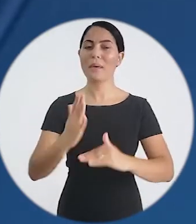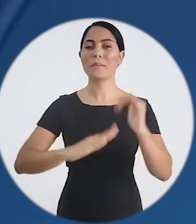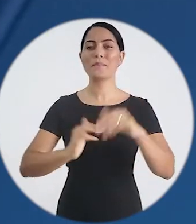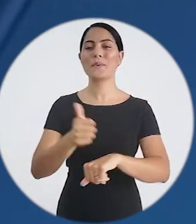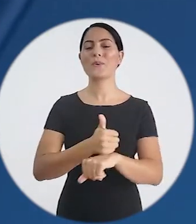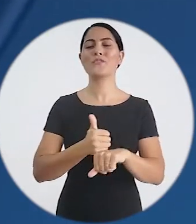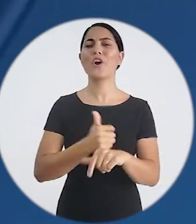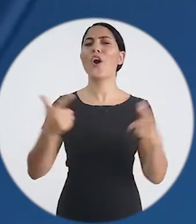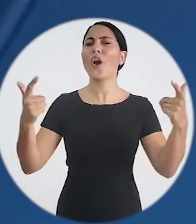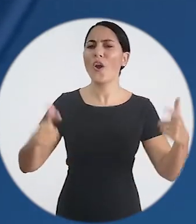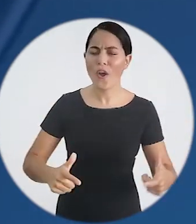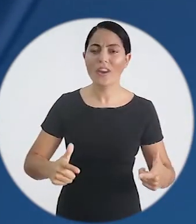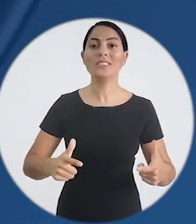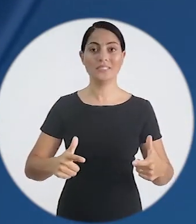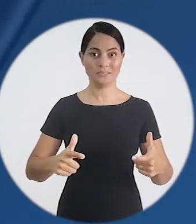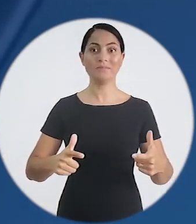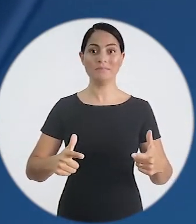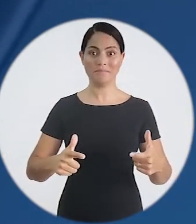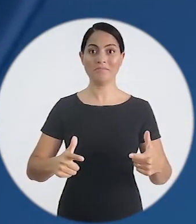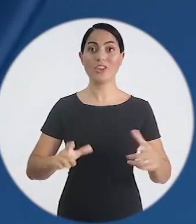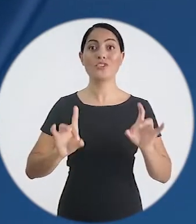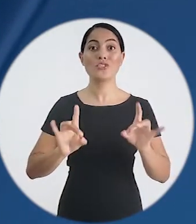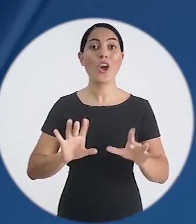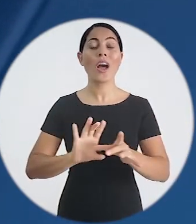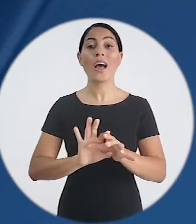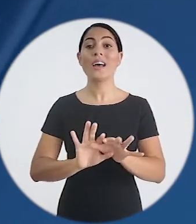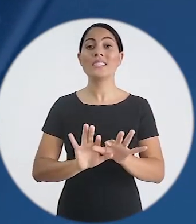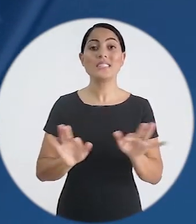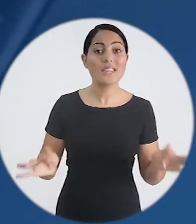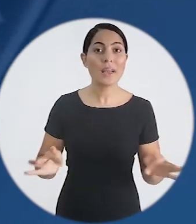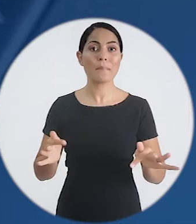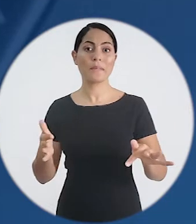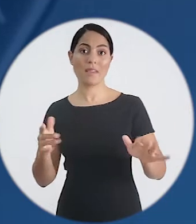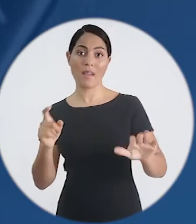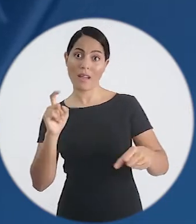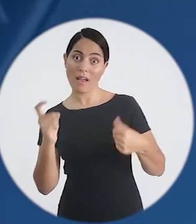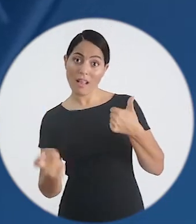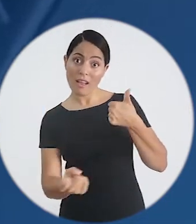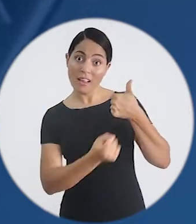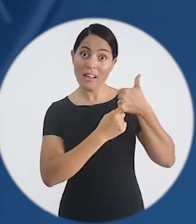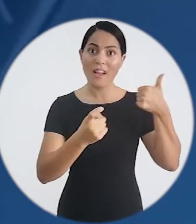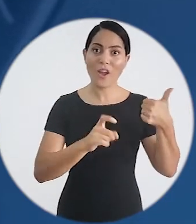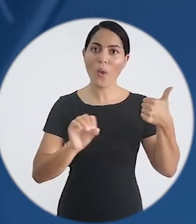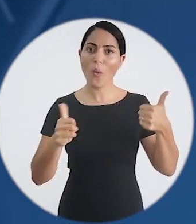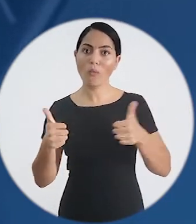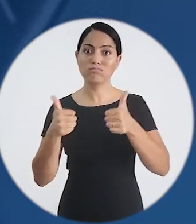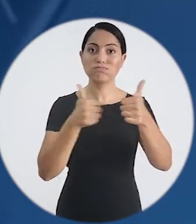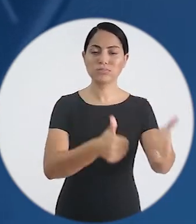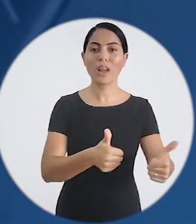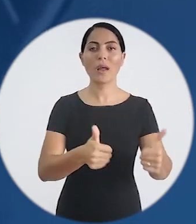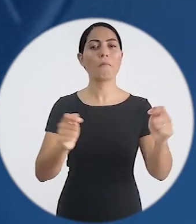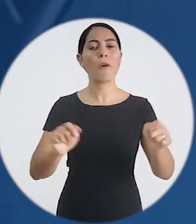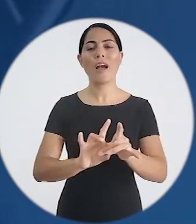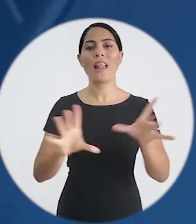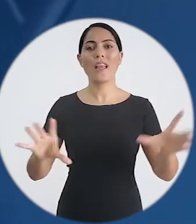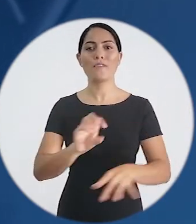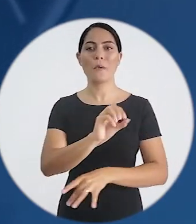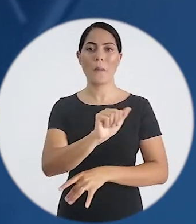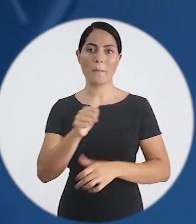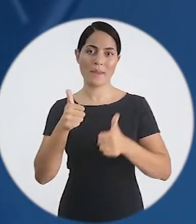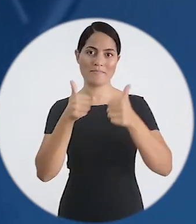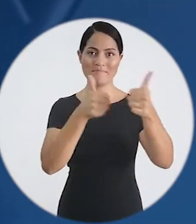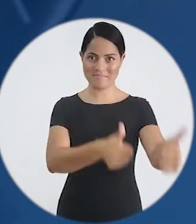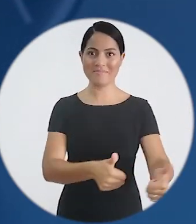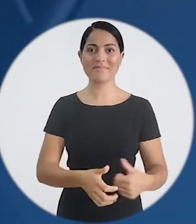credibilidade, profissionalismo e muita informação você já sabe onde encontrar. Basta um clique de curtir ou seguir e você